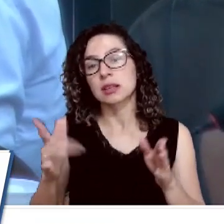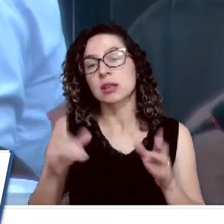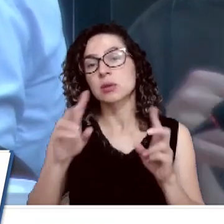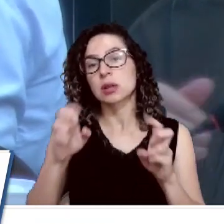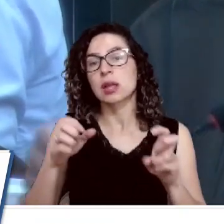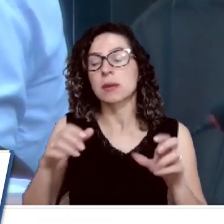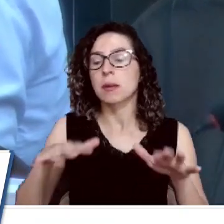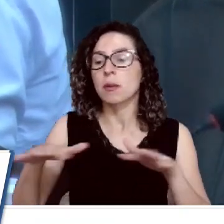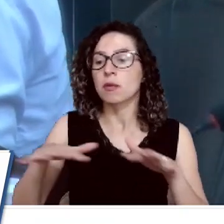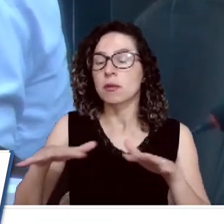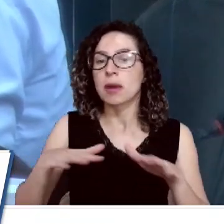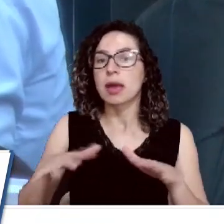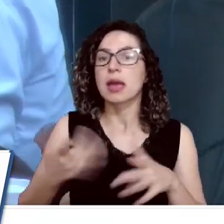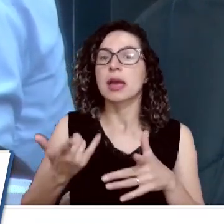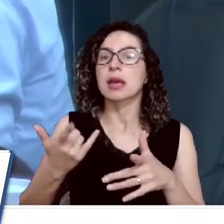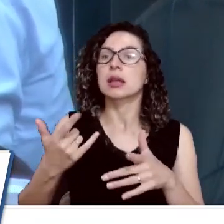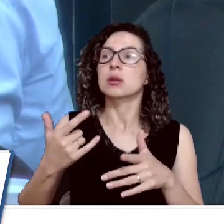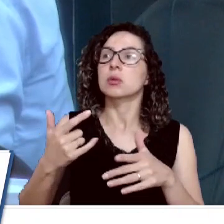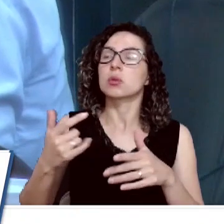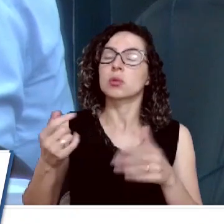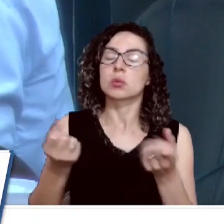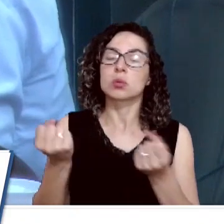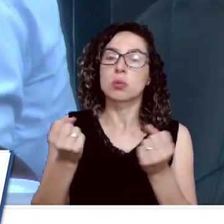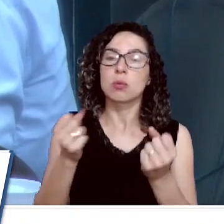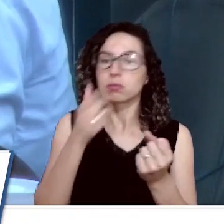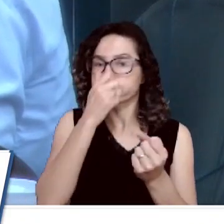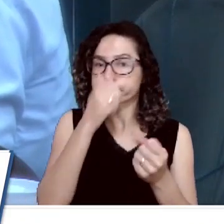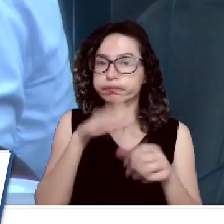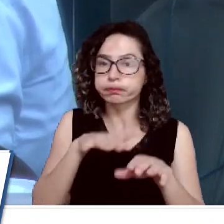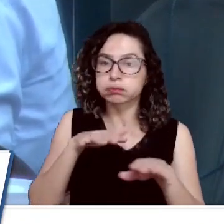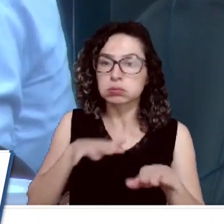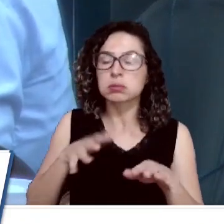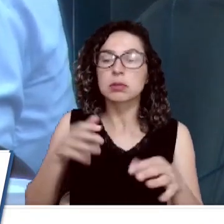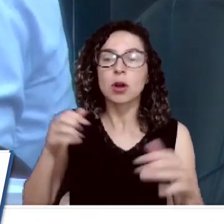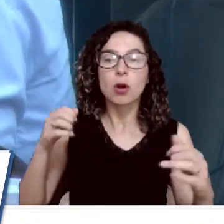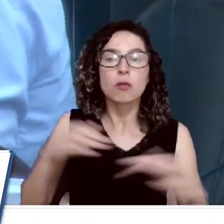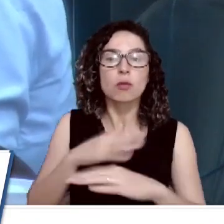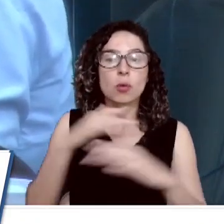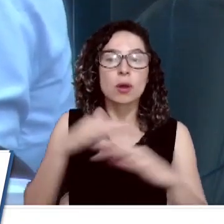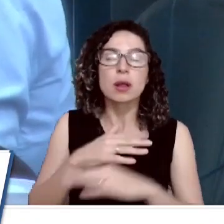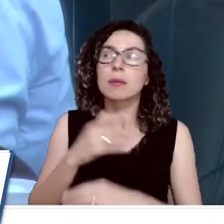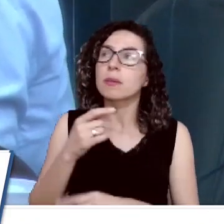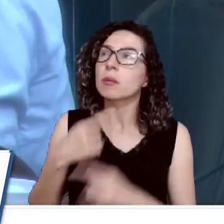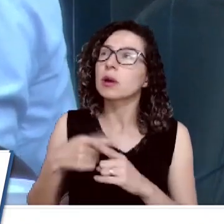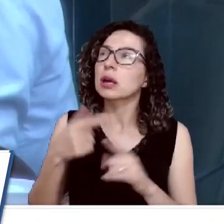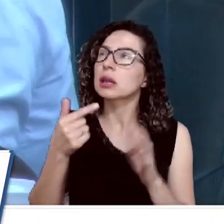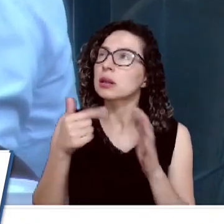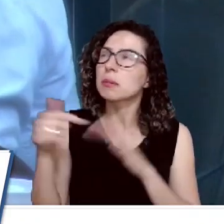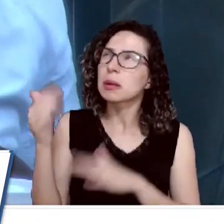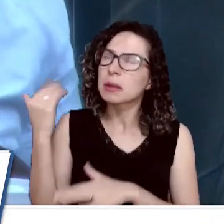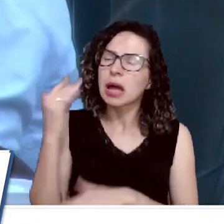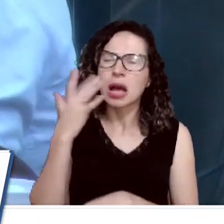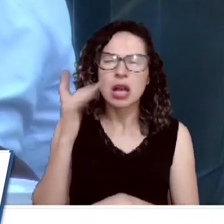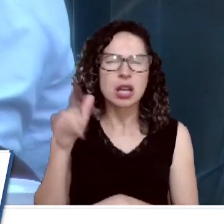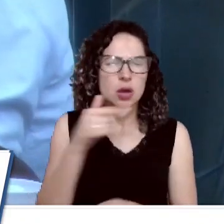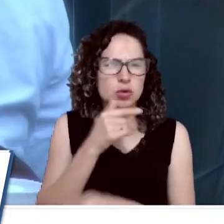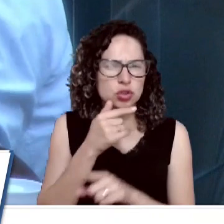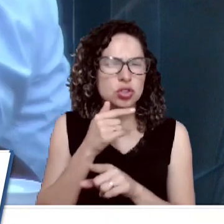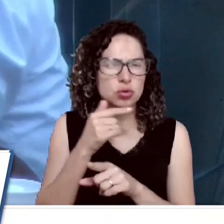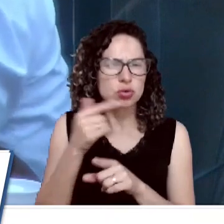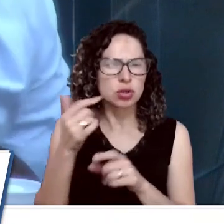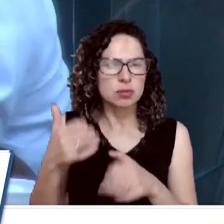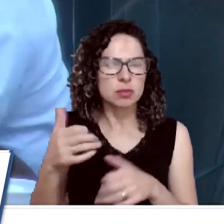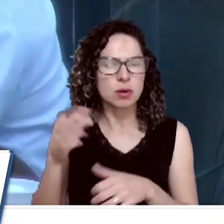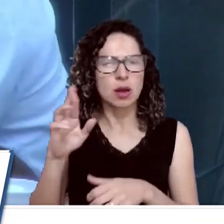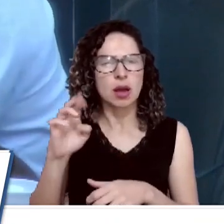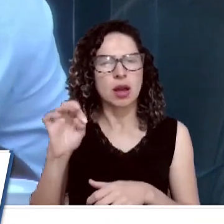do estrangulamento do trânsito, a fluidez do trânsito. Porque semana passada, acho que foi Gilson, que foi na Artesp, até